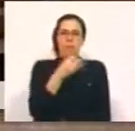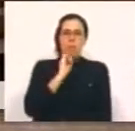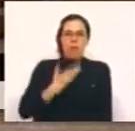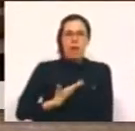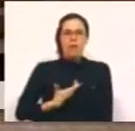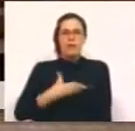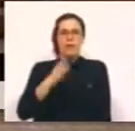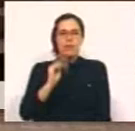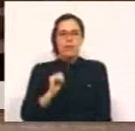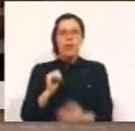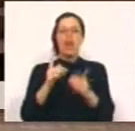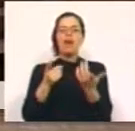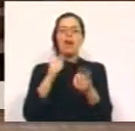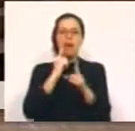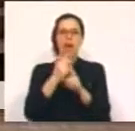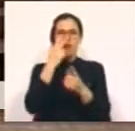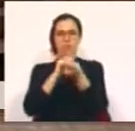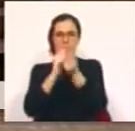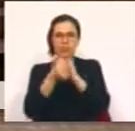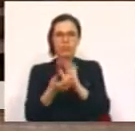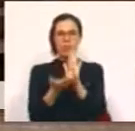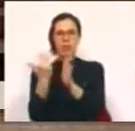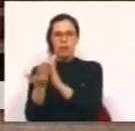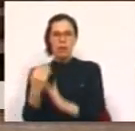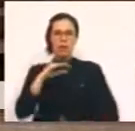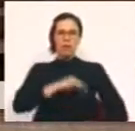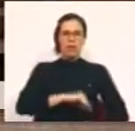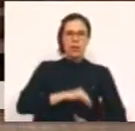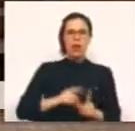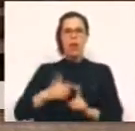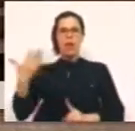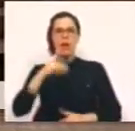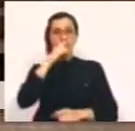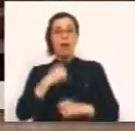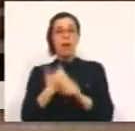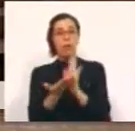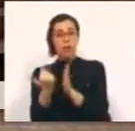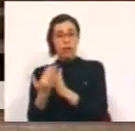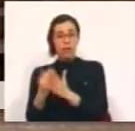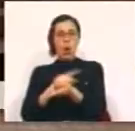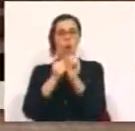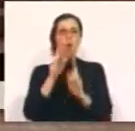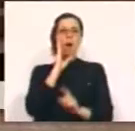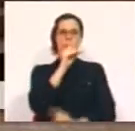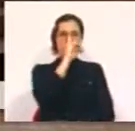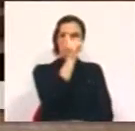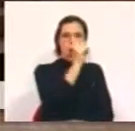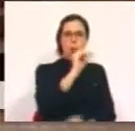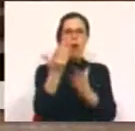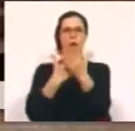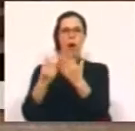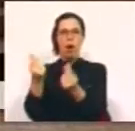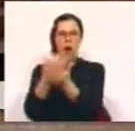e CDS retiravam nas reformas e nas pensões, nos salários e nos direitos de quem trabalha para engordar a banca e os grandes grupos